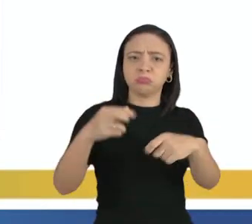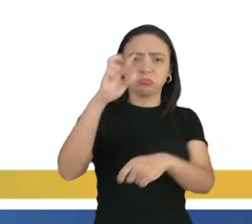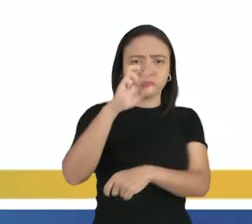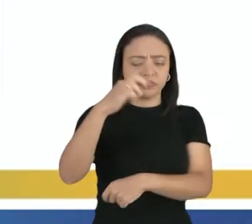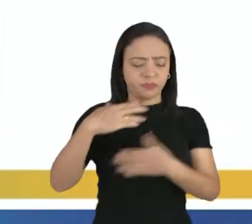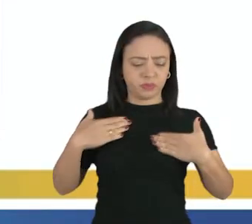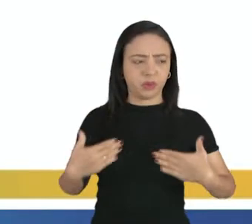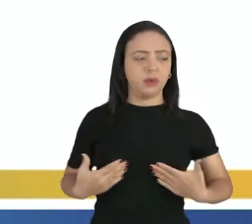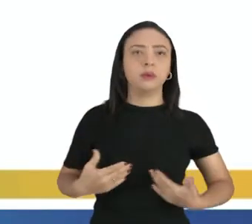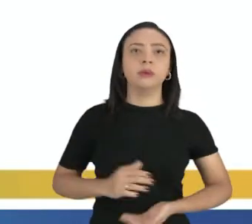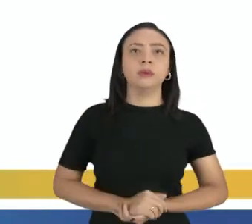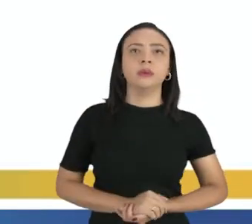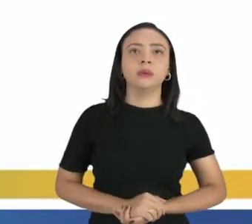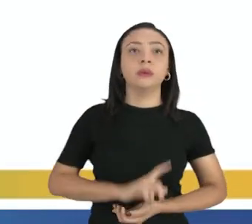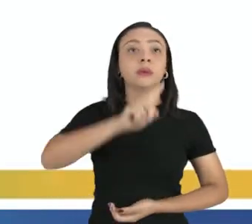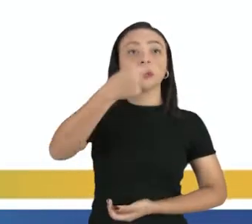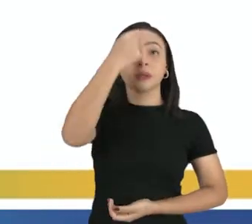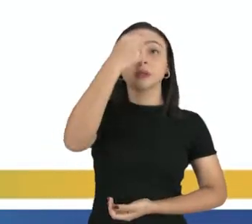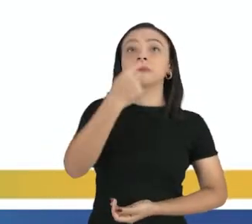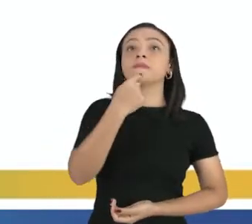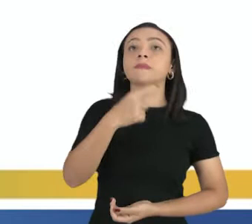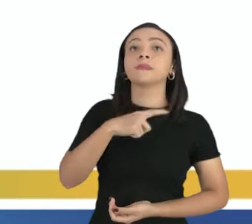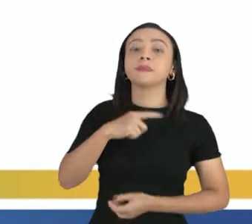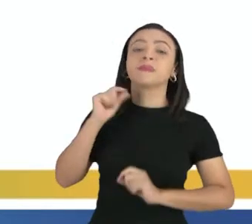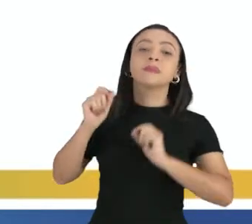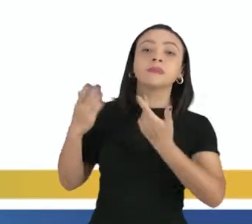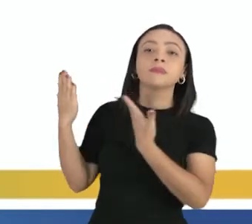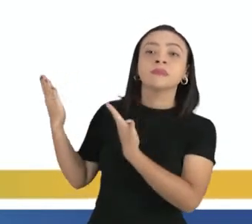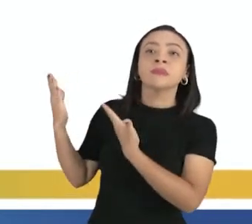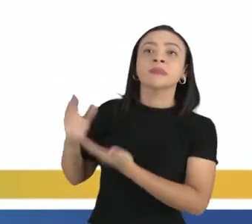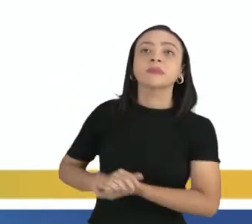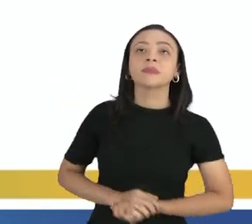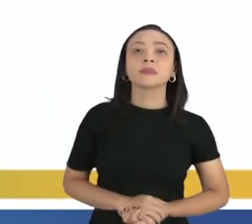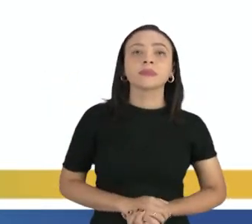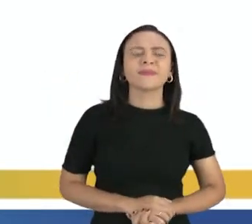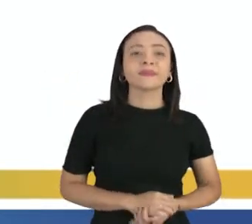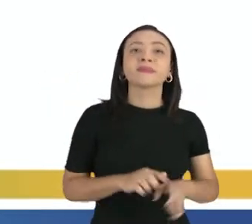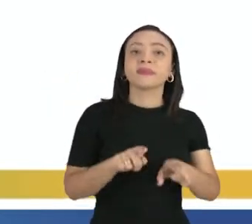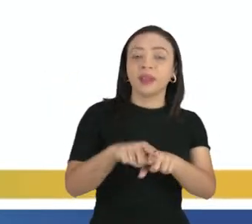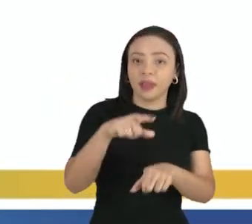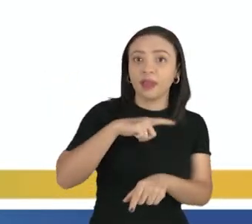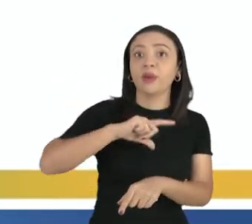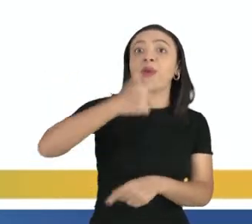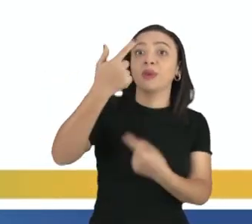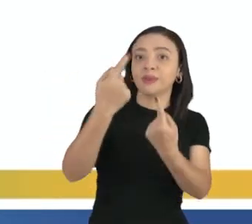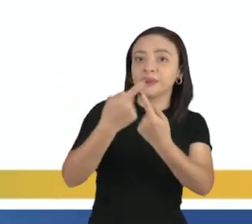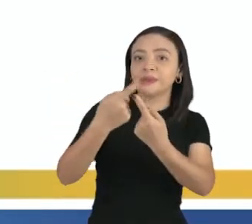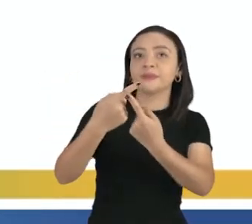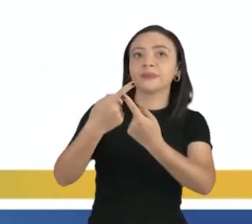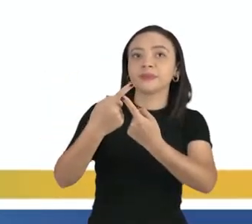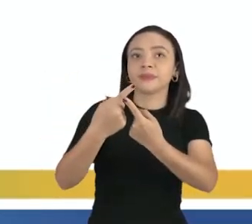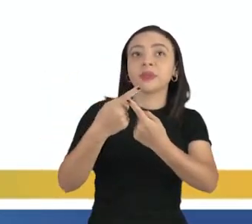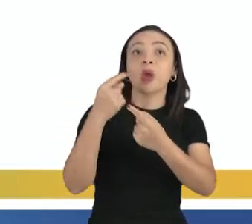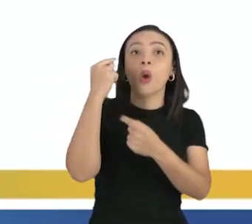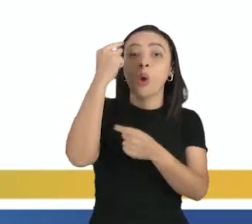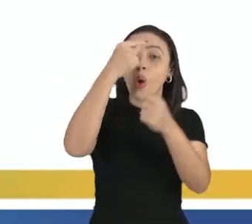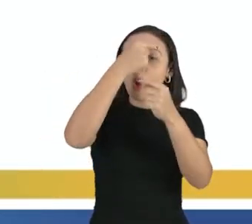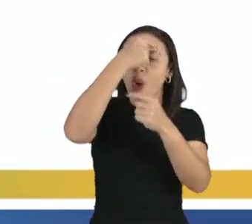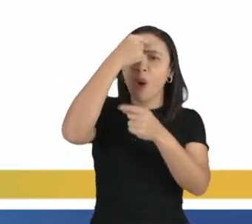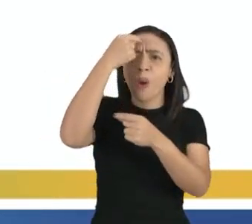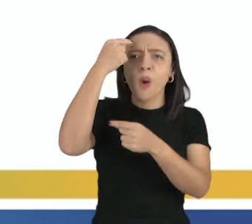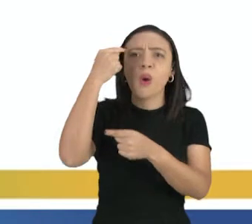no corpo. Na próxima imagem, nós temos também aqui, né, uma escarificação trabalhada no